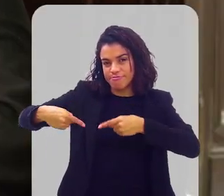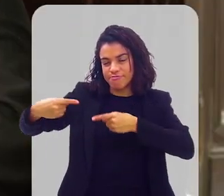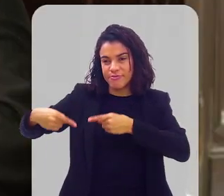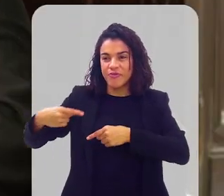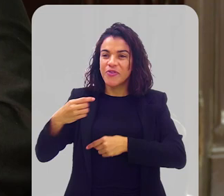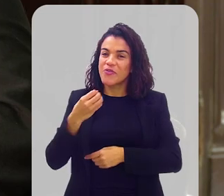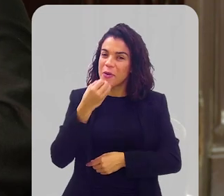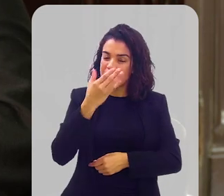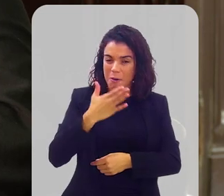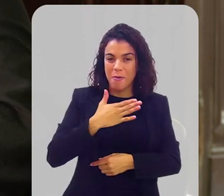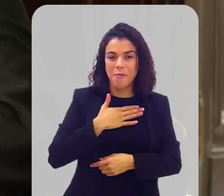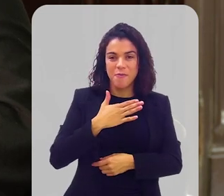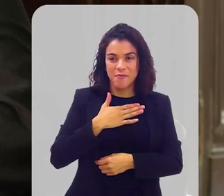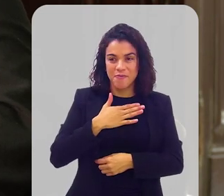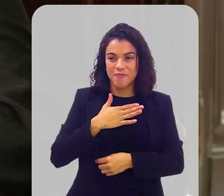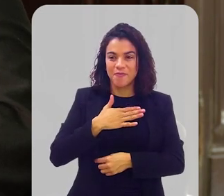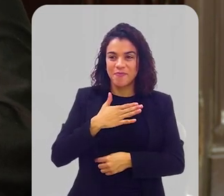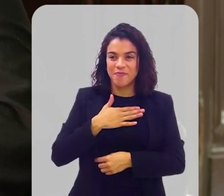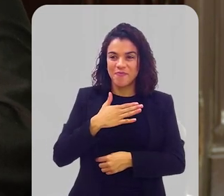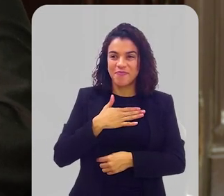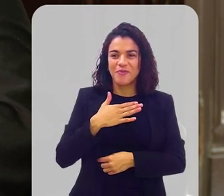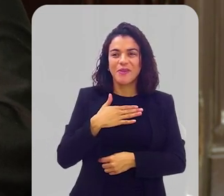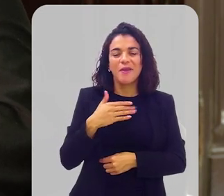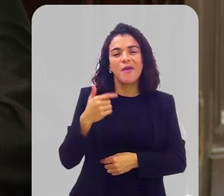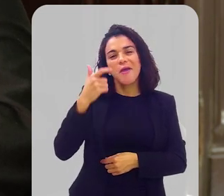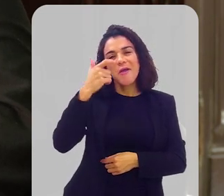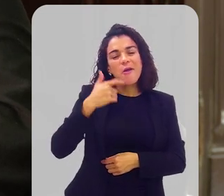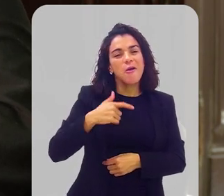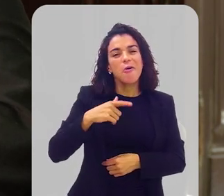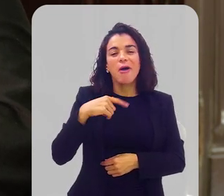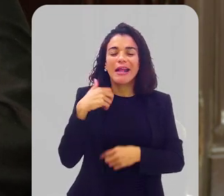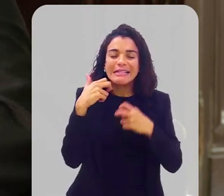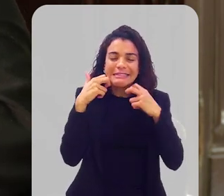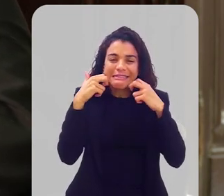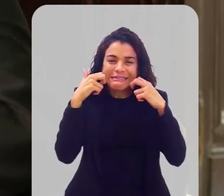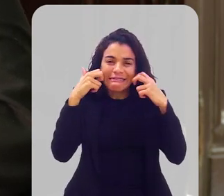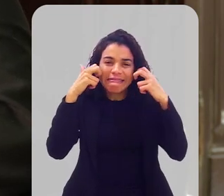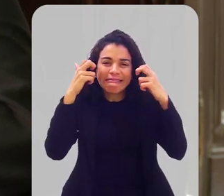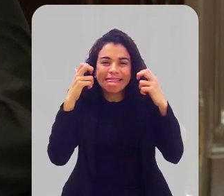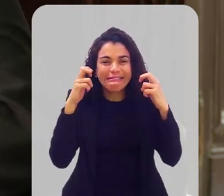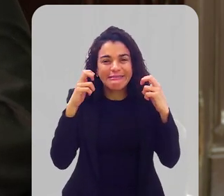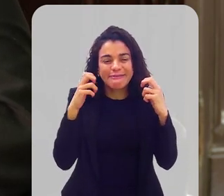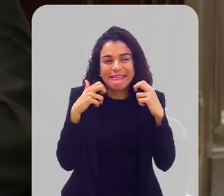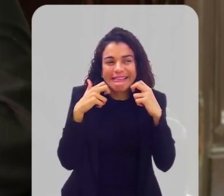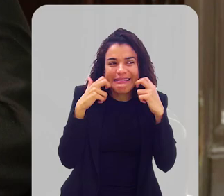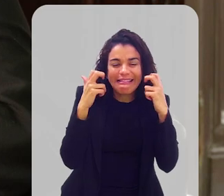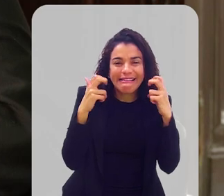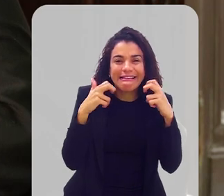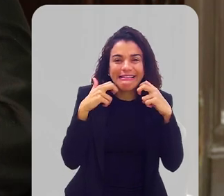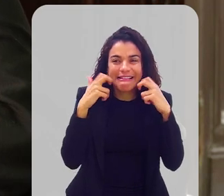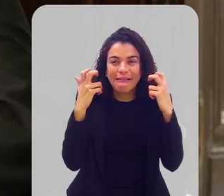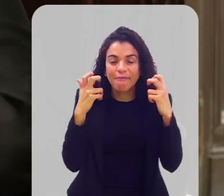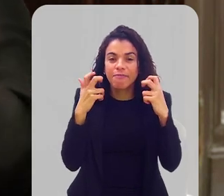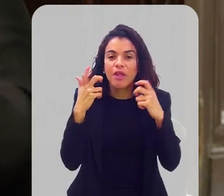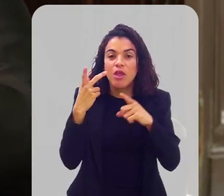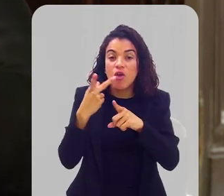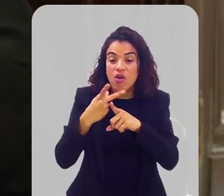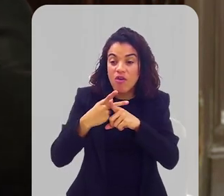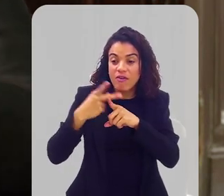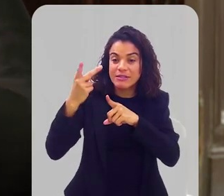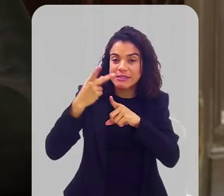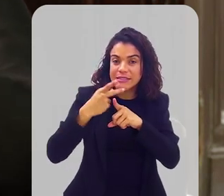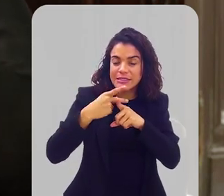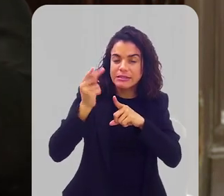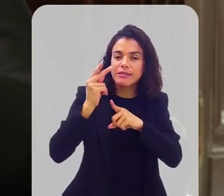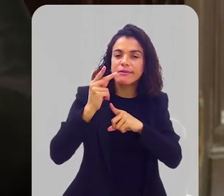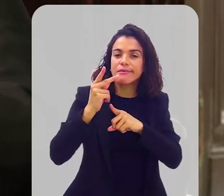bom? Foi bom para mim. Eu era uma pessoa muito tímida. É? Né? Isso. E eu só fui